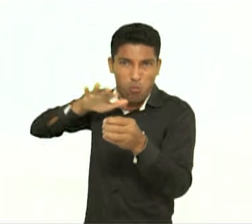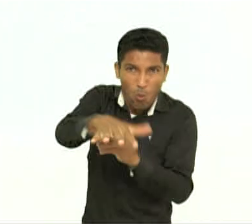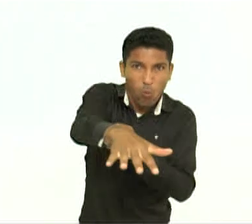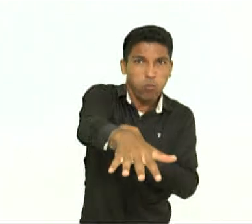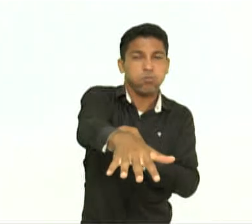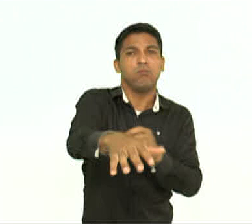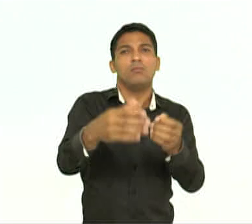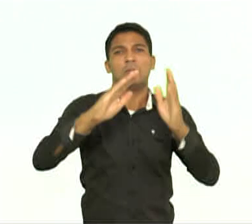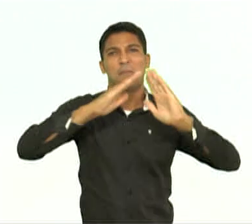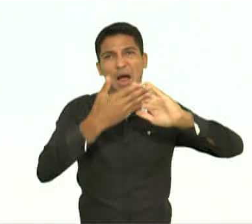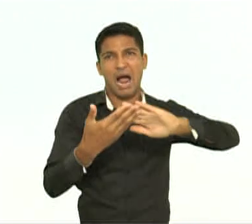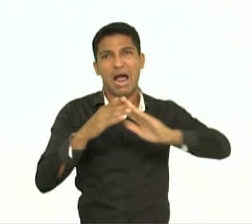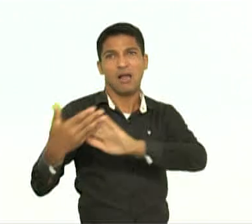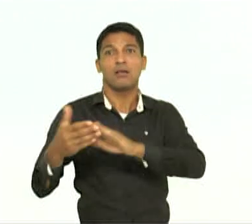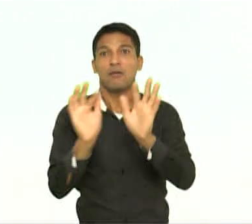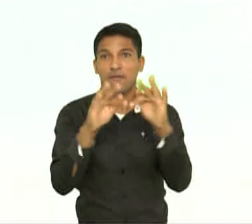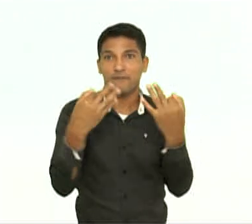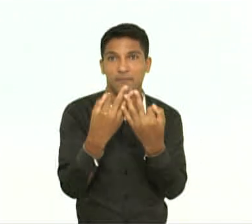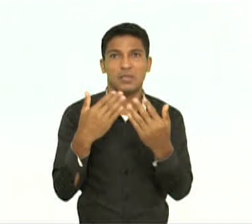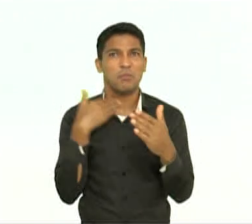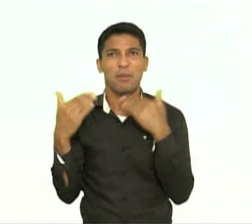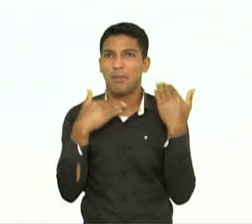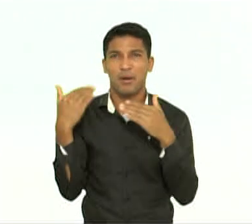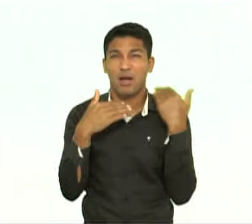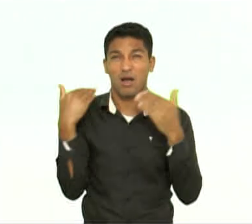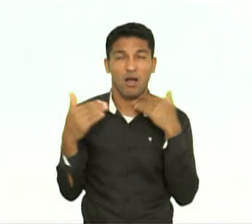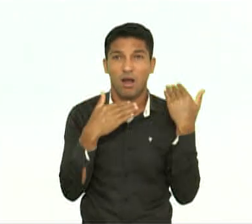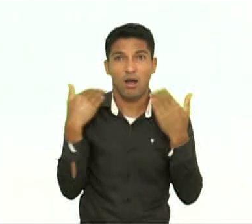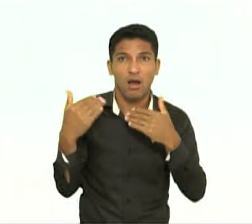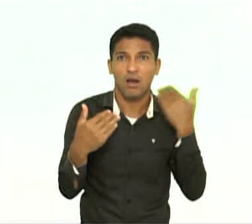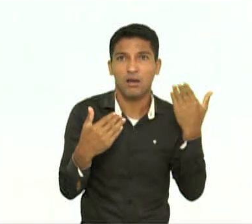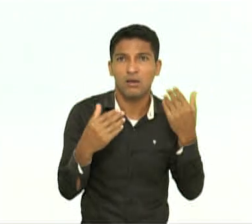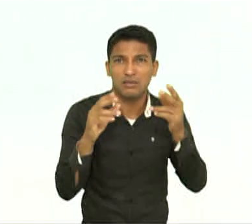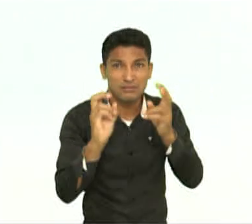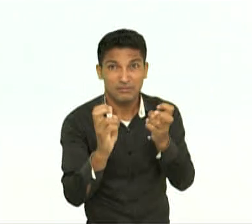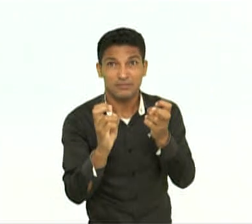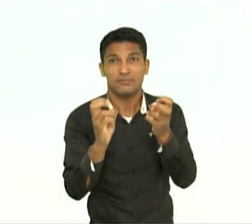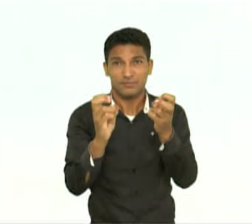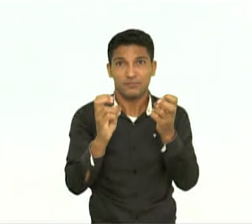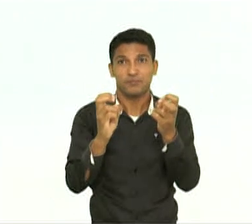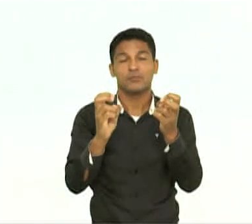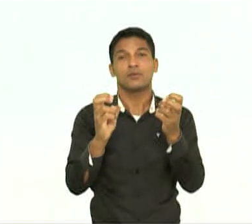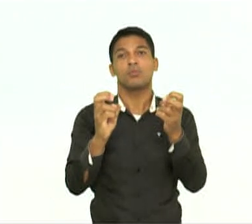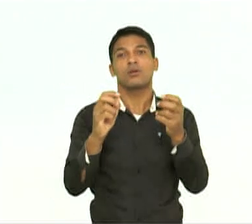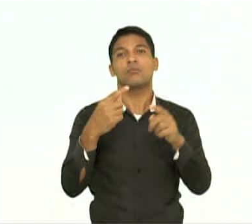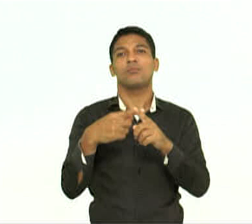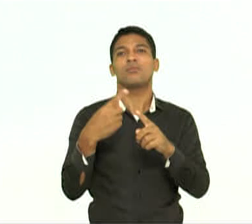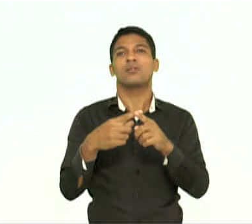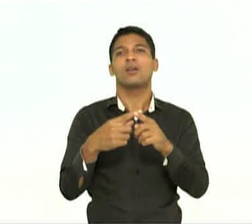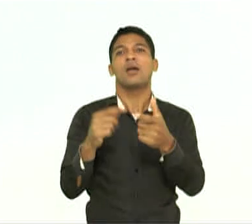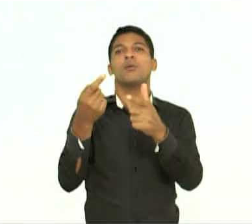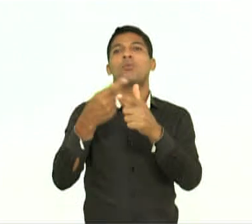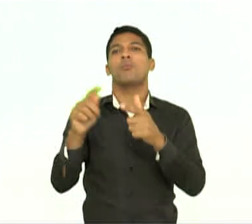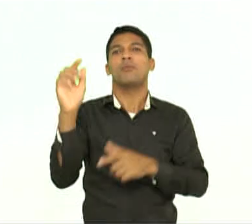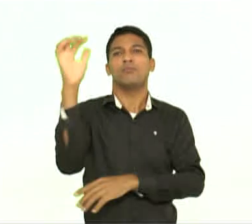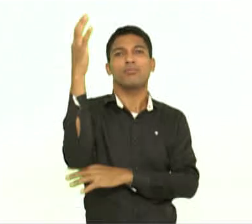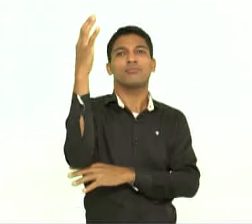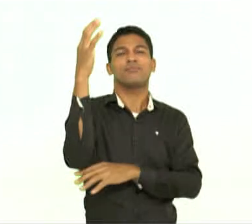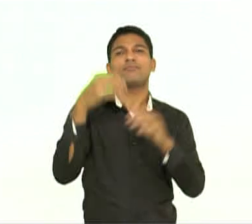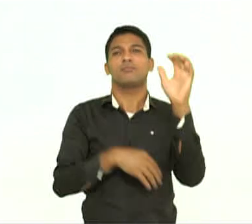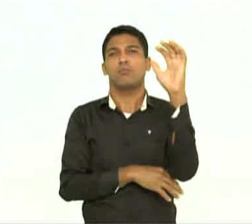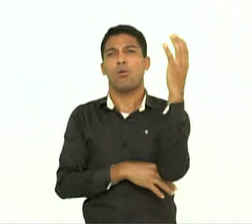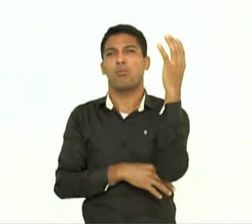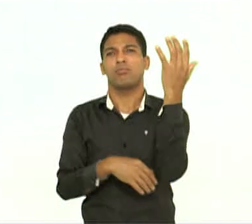tantas famílias. Então, você tem tragédias ambientais também acontecendo com uma frequência maior do que acontecia